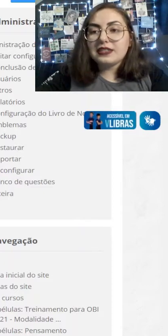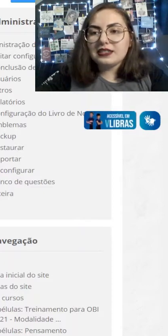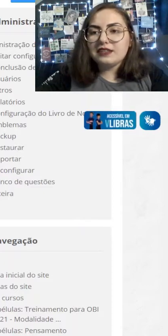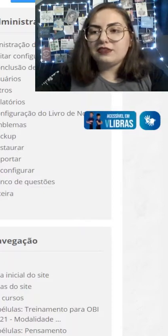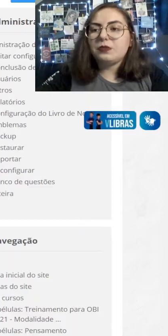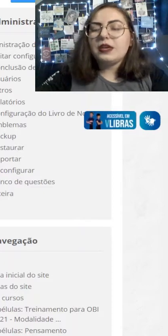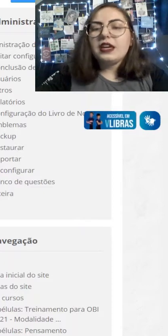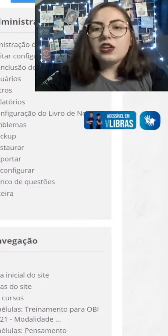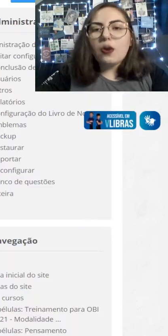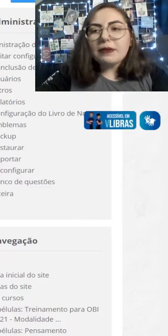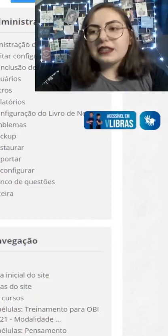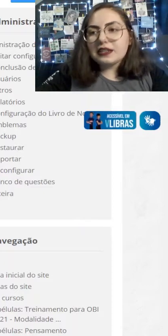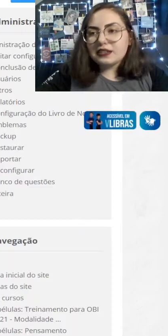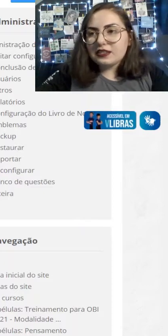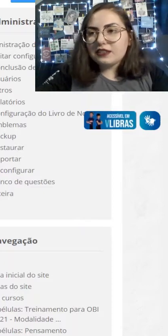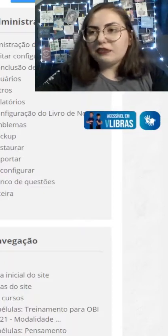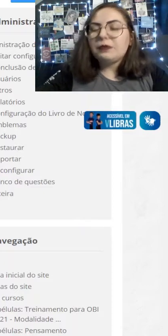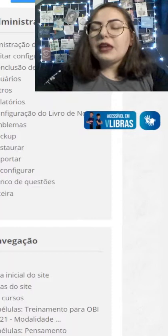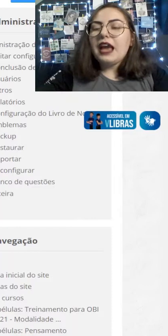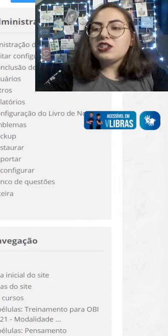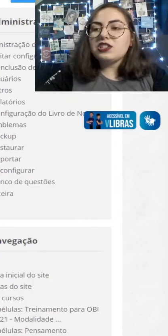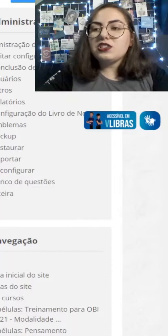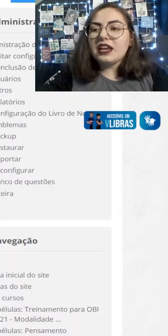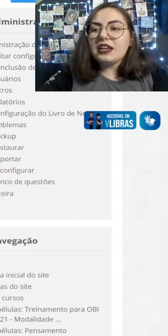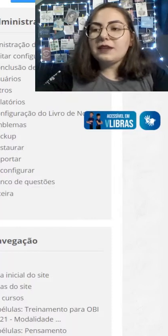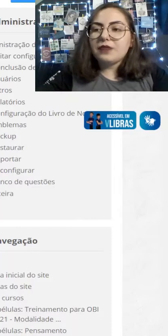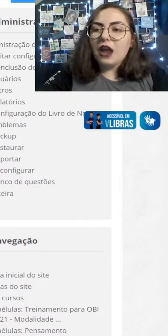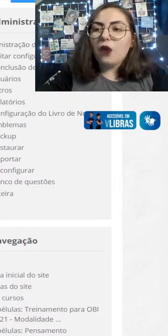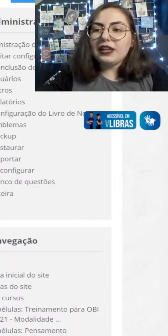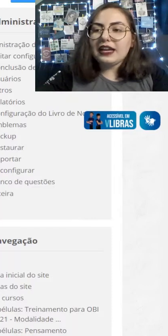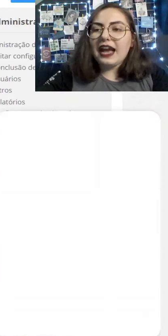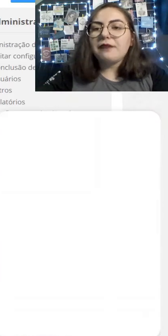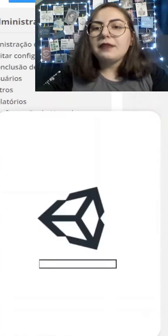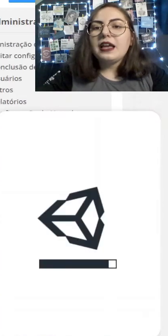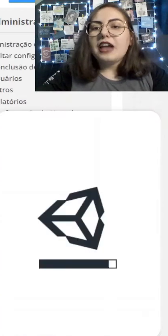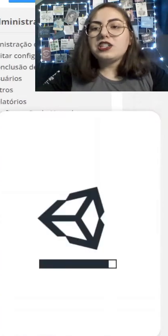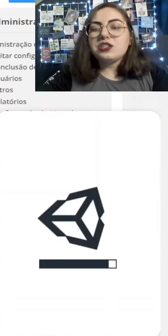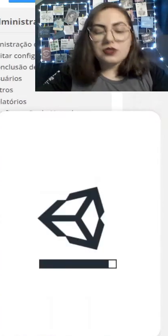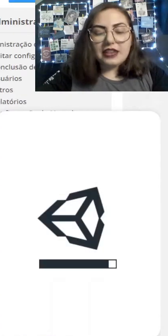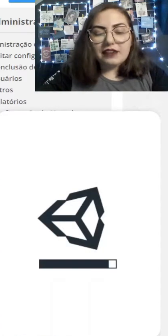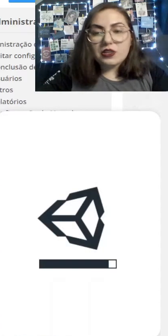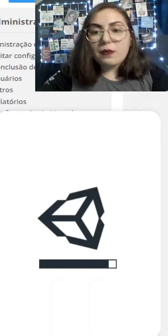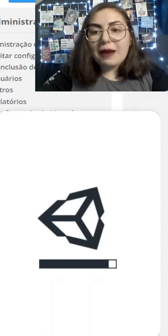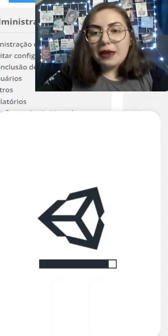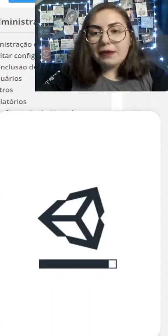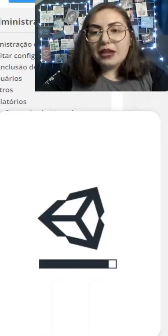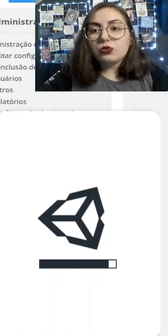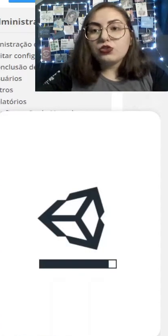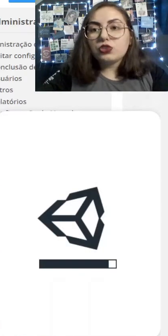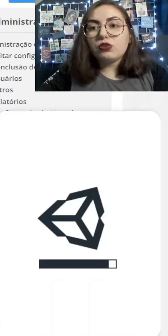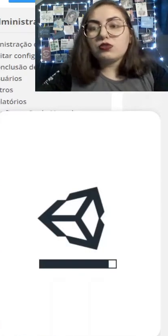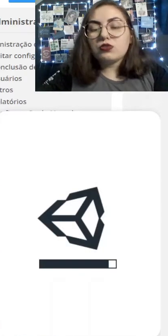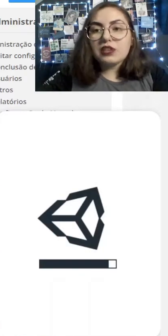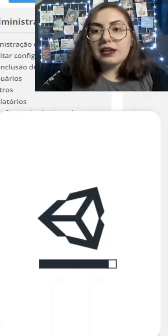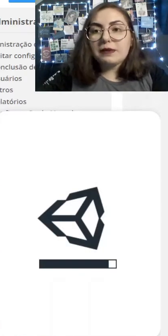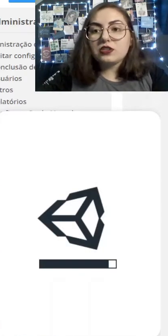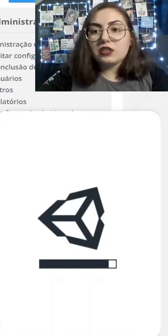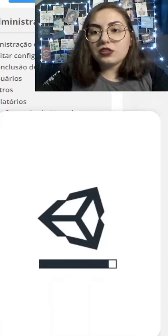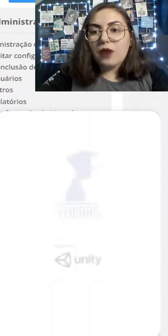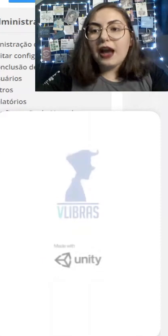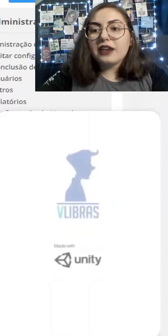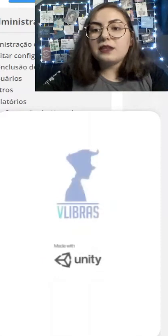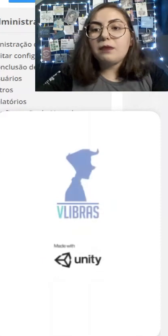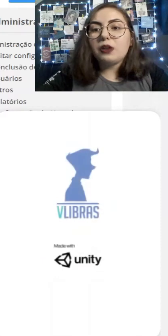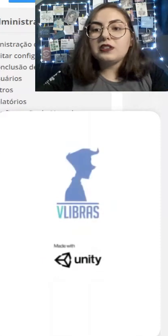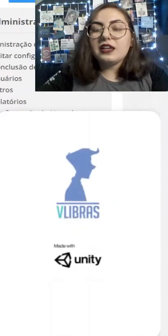esse o nível e Como assim acessível a gente tem ao clicar a gente consegue fazer um mapeamento de todos os